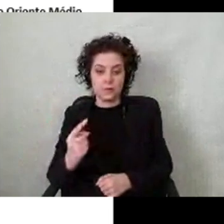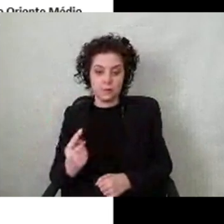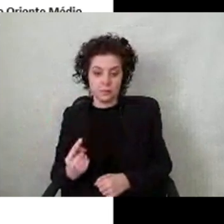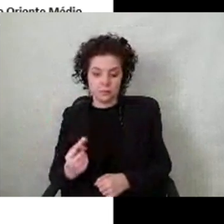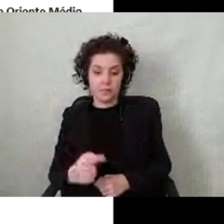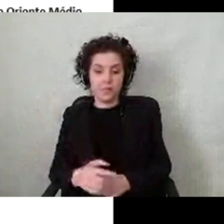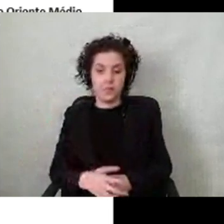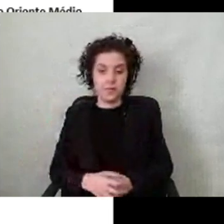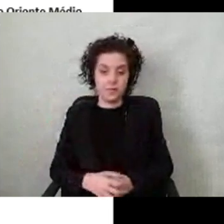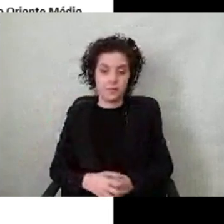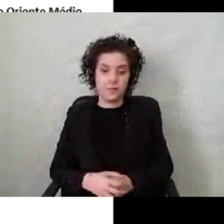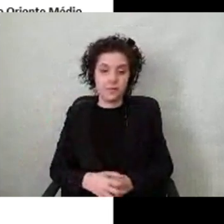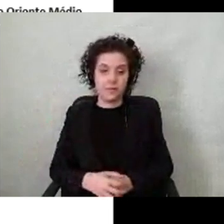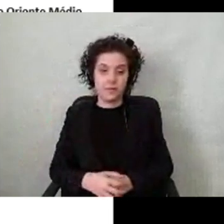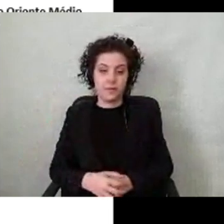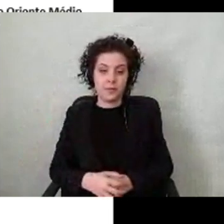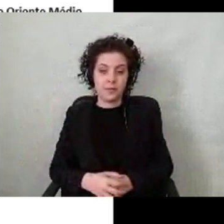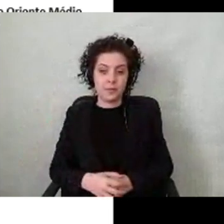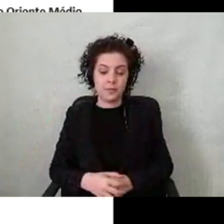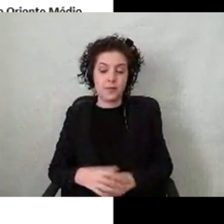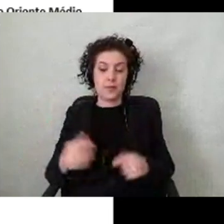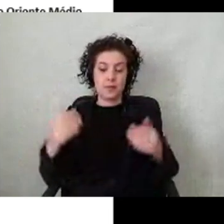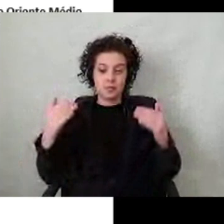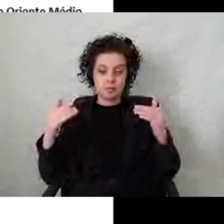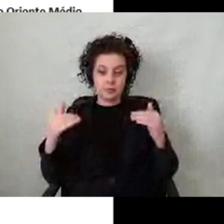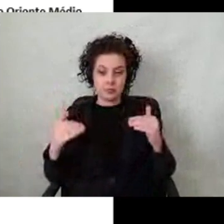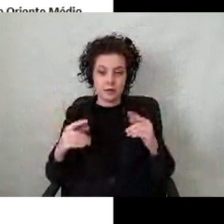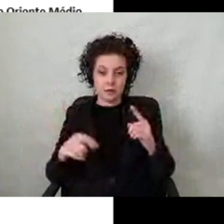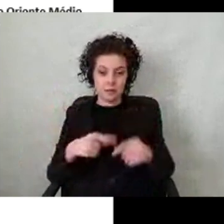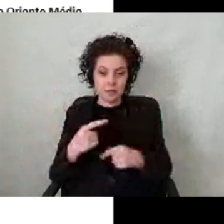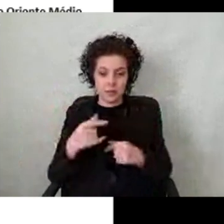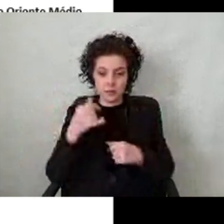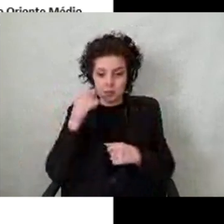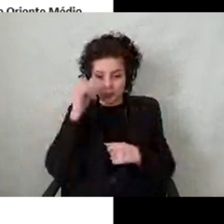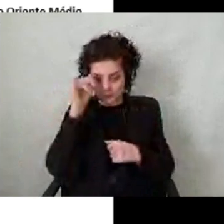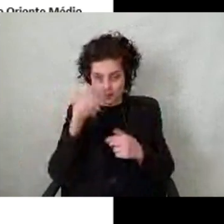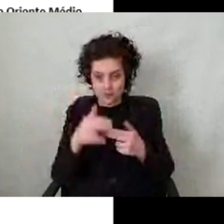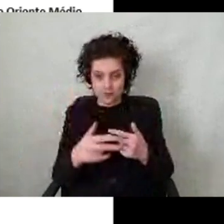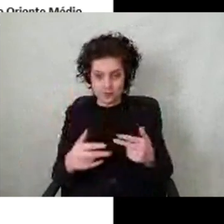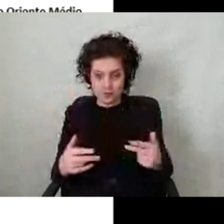roedores com intermediários bovinos. O